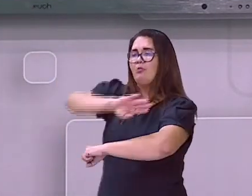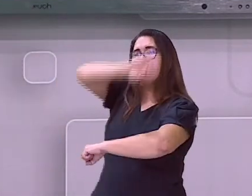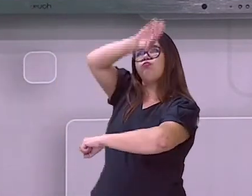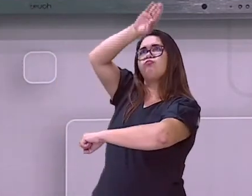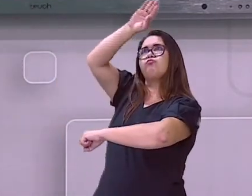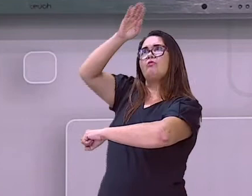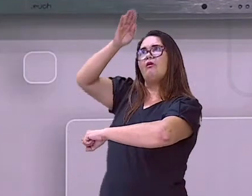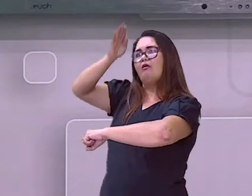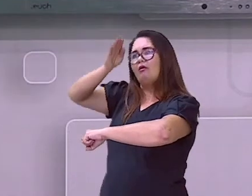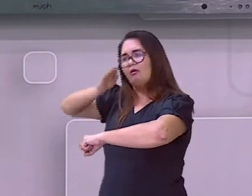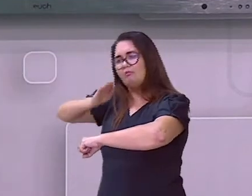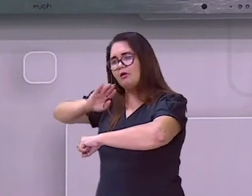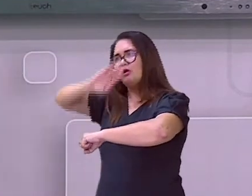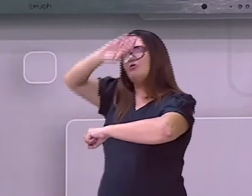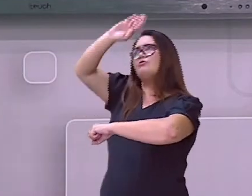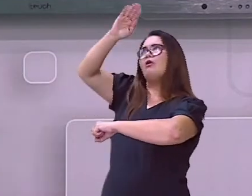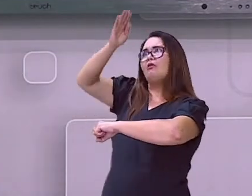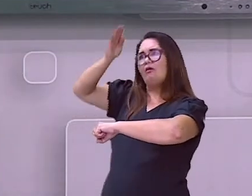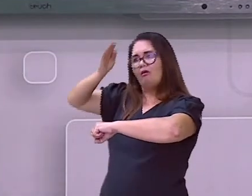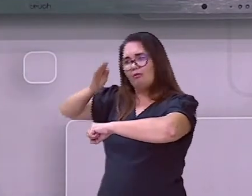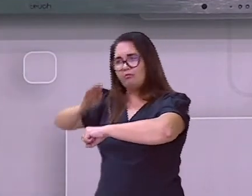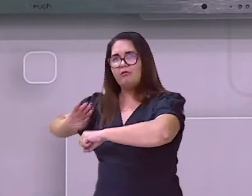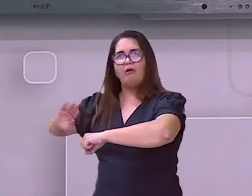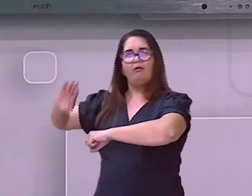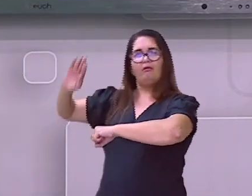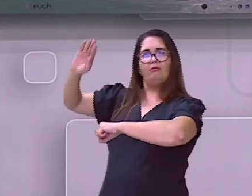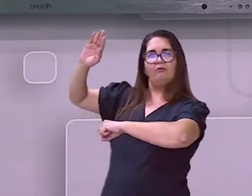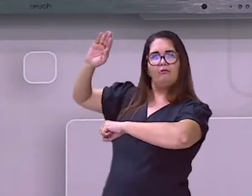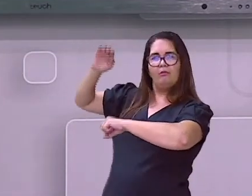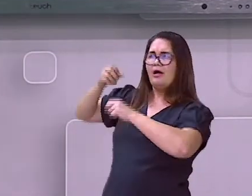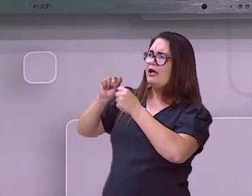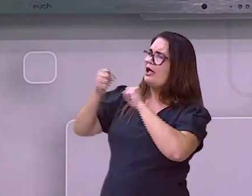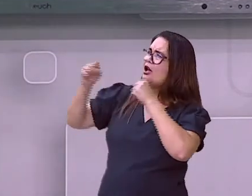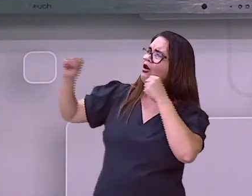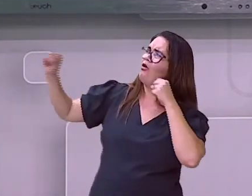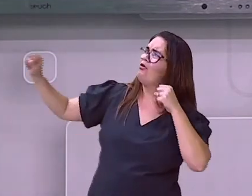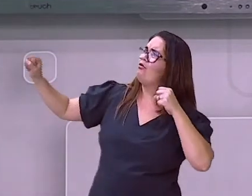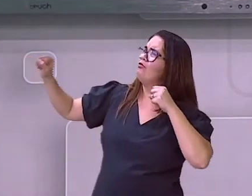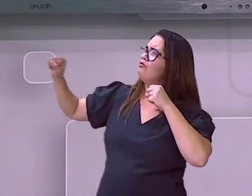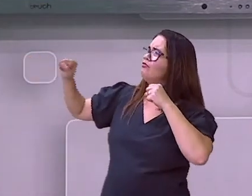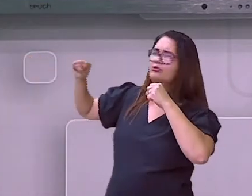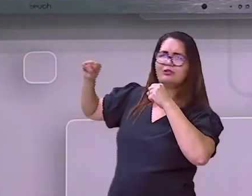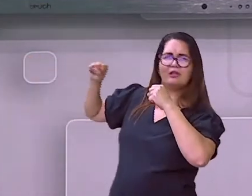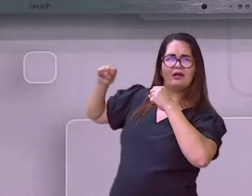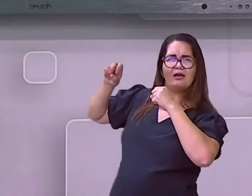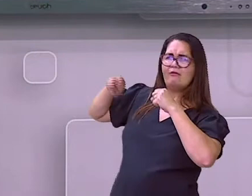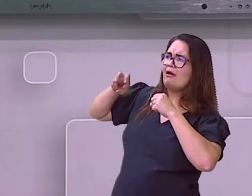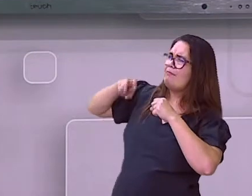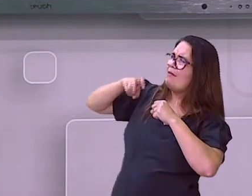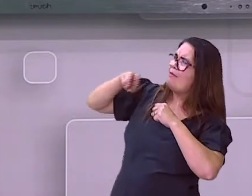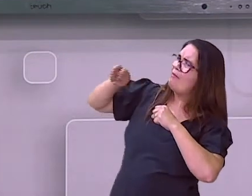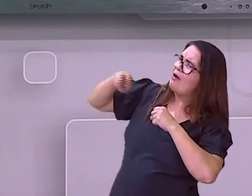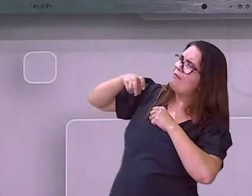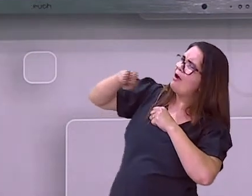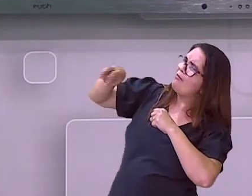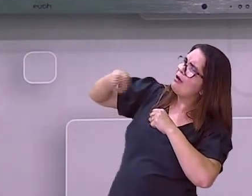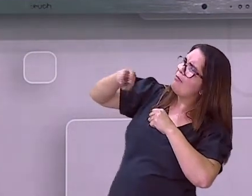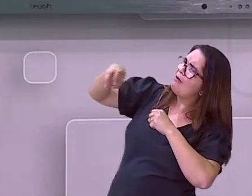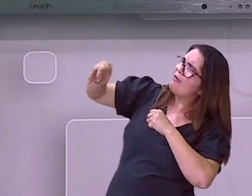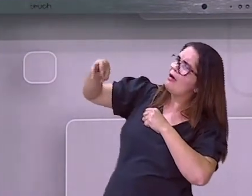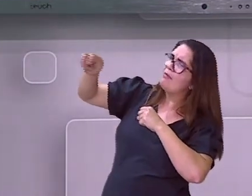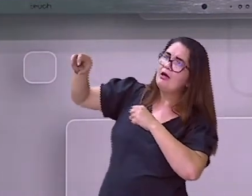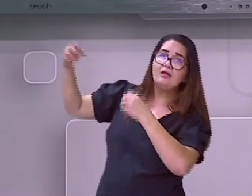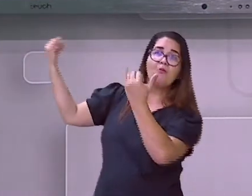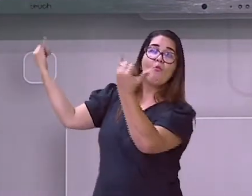gado? Não, estilo de vida. Brincadeirinha. Mas isso é o que acontece. Quando o gado